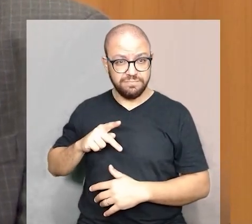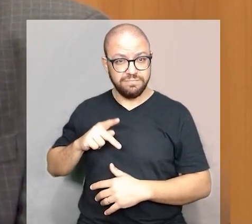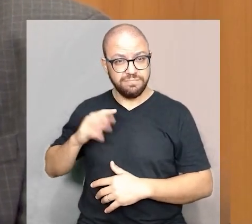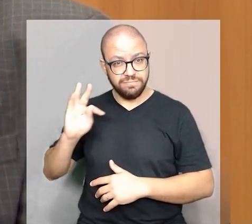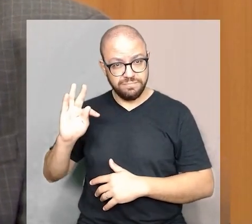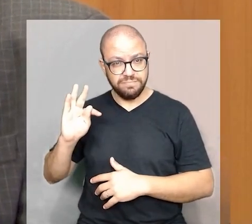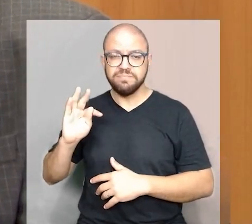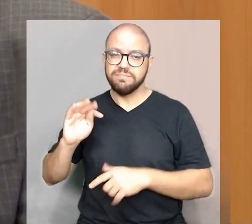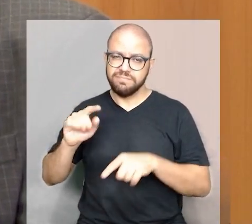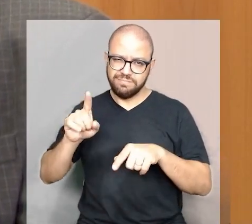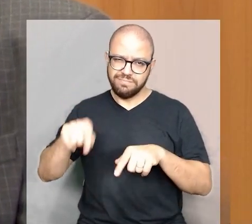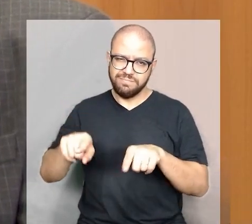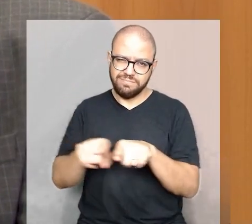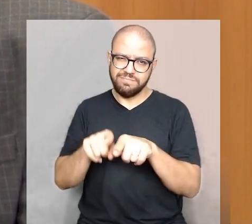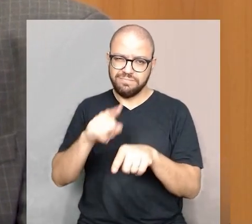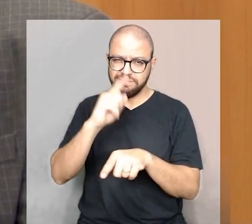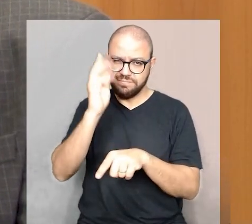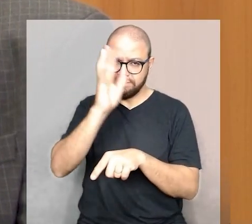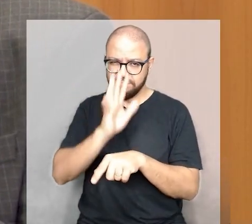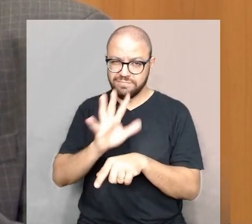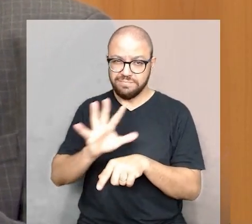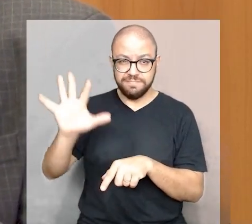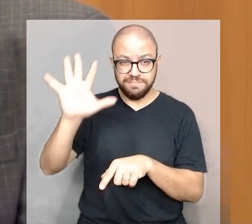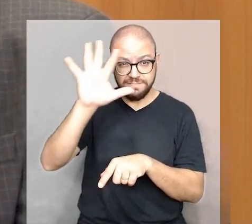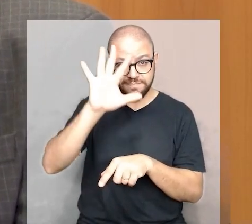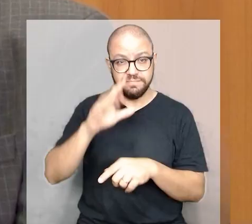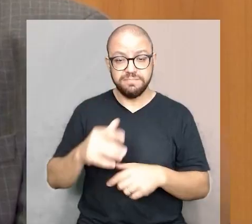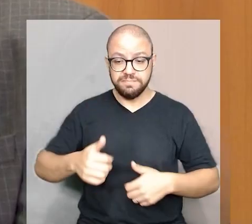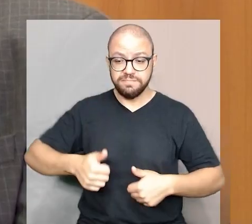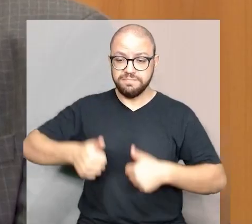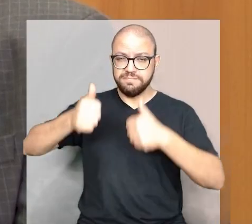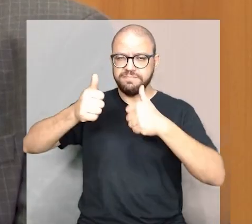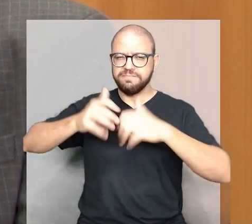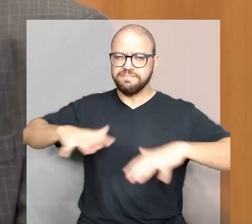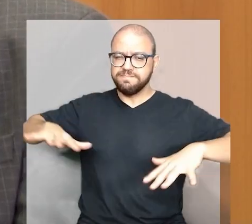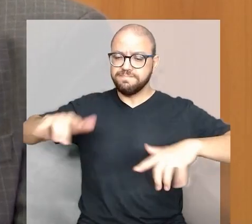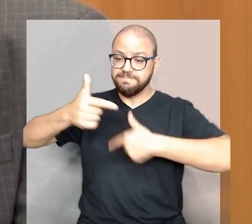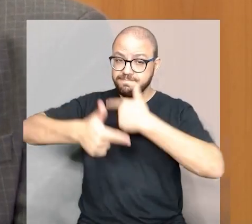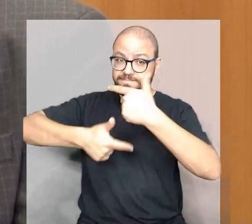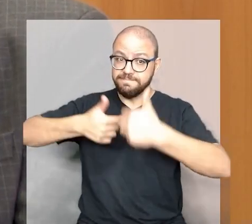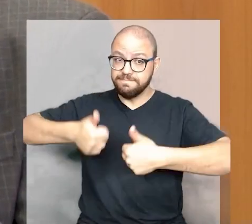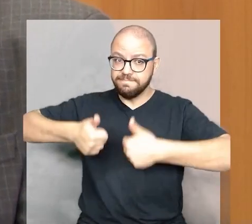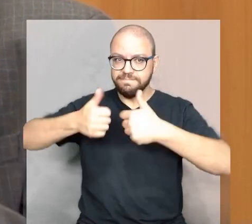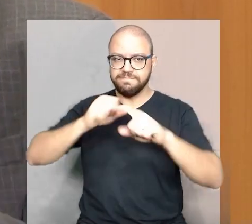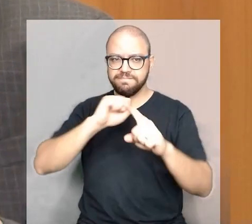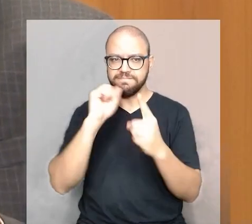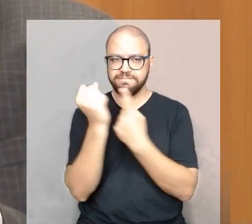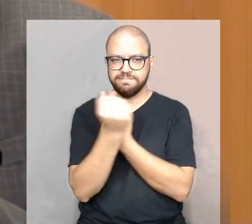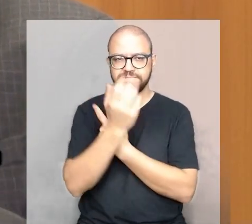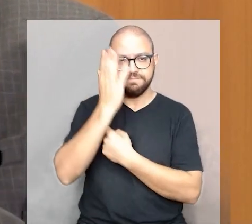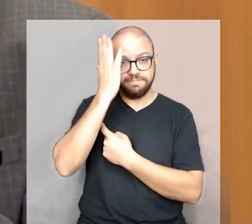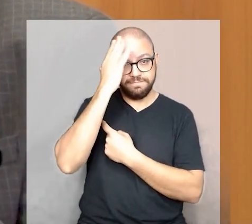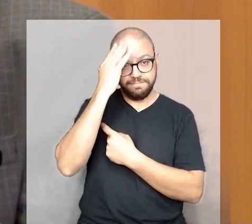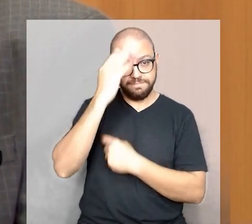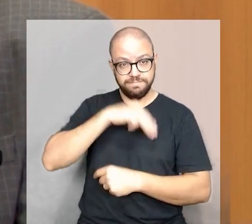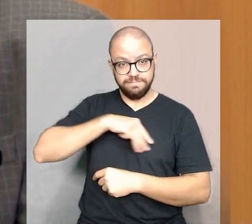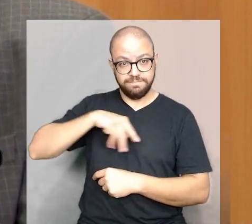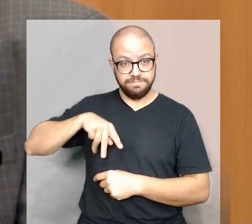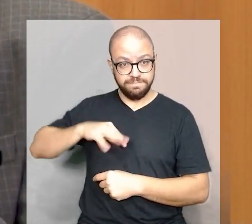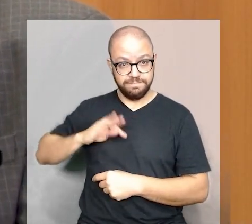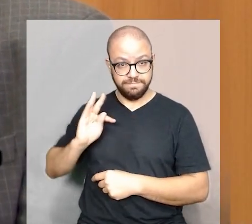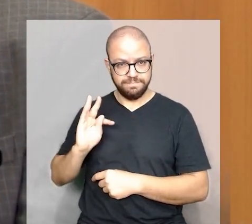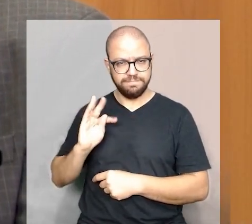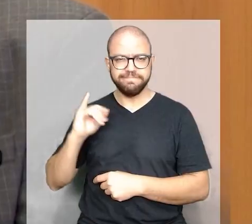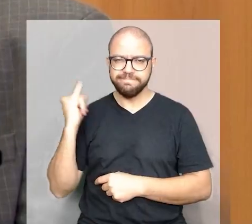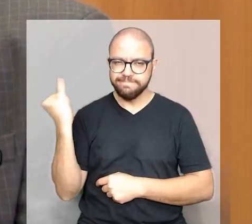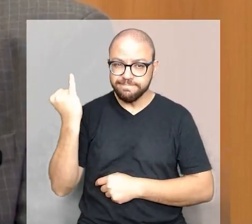mas em todo o país. E a gente precisa, então, dar melhor condição de trabalho para todos e a sociedade também saber que o Ministério Público do Trabalho é um